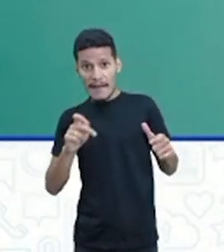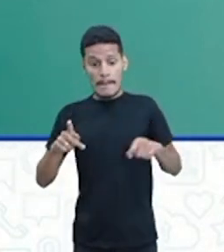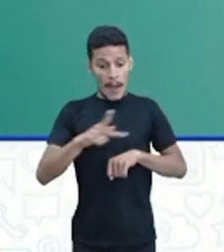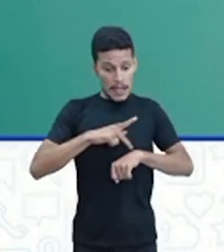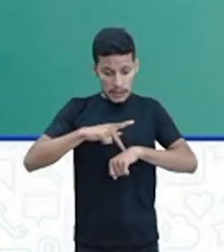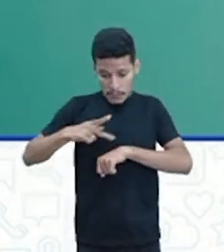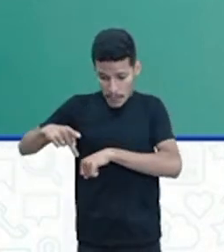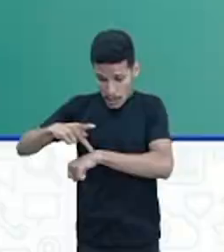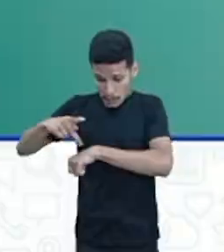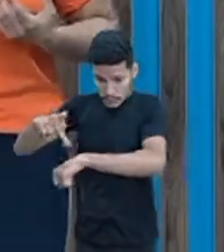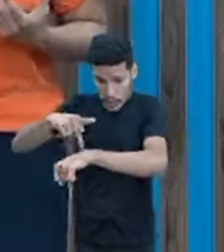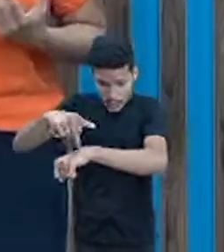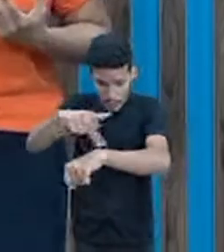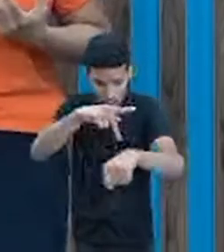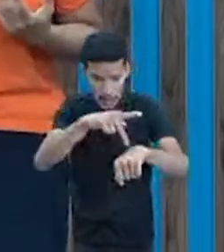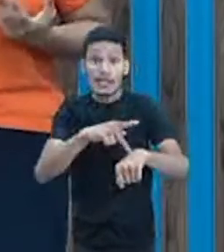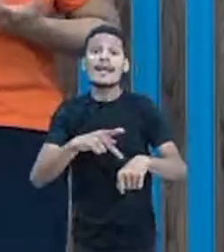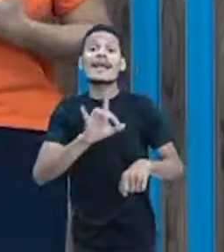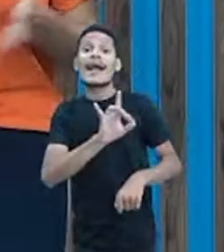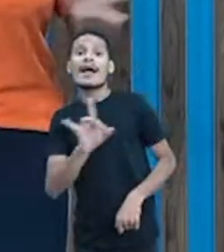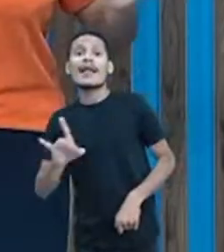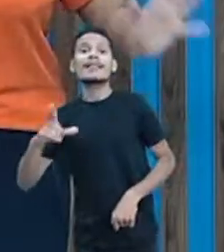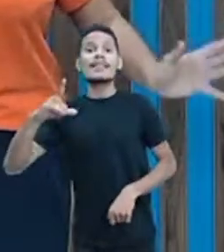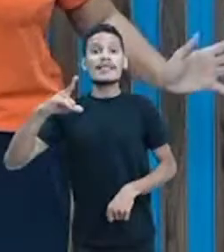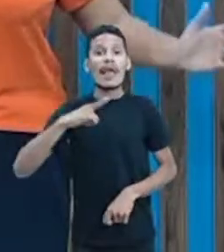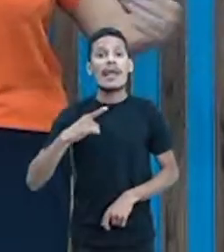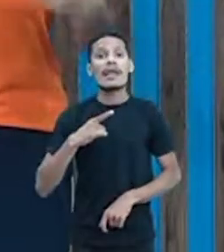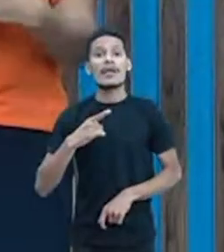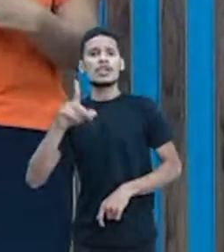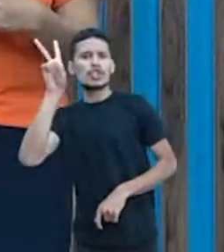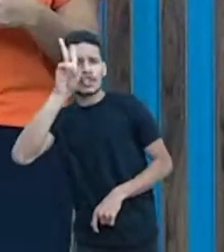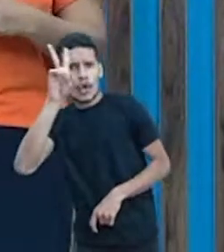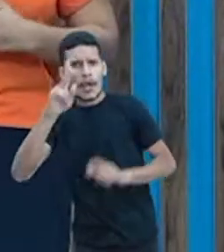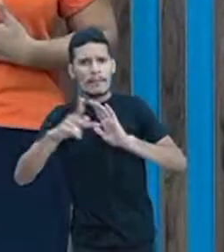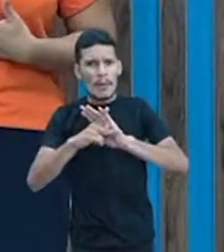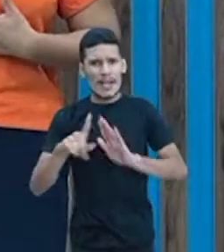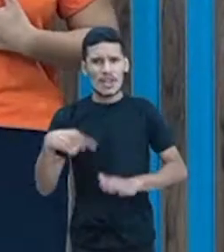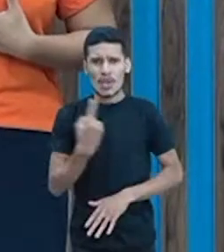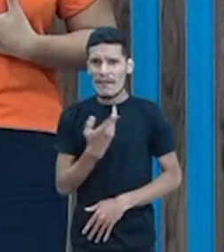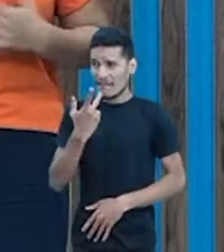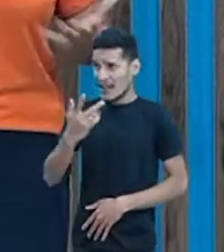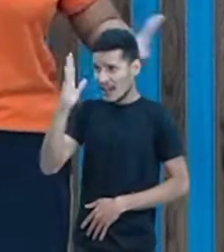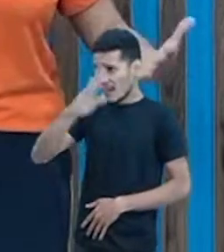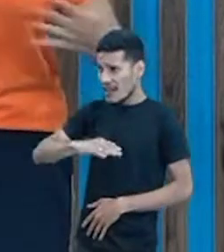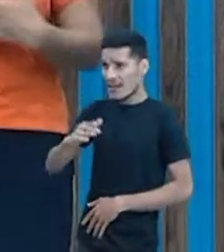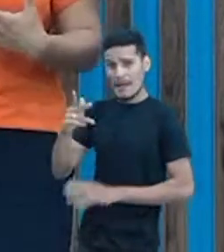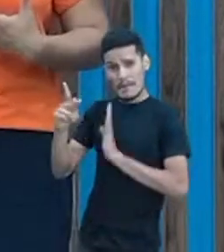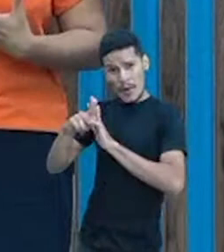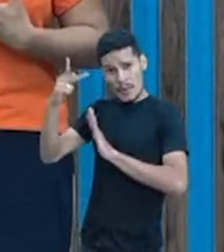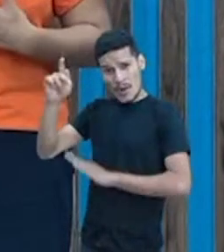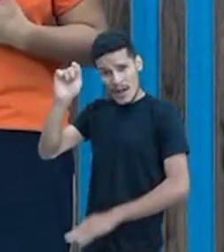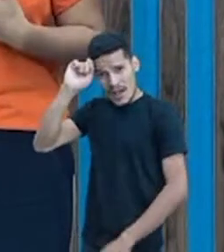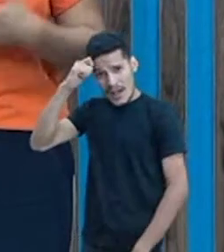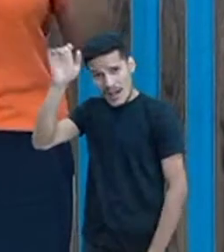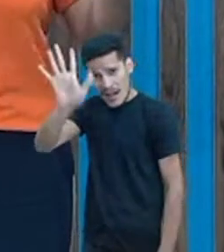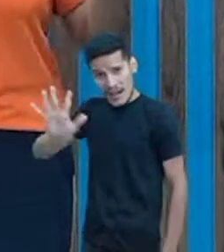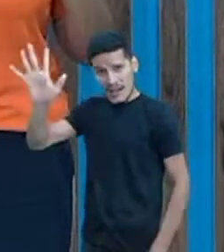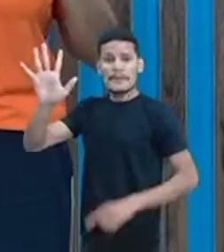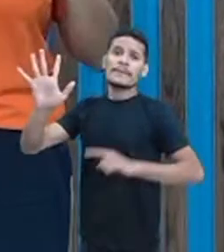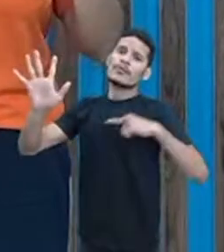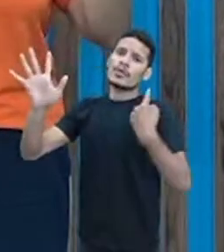quê? Sua própria história, sua língua, sua cultura. Então, quando a gente massifica a África como um lugar só, a gente acaba